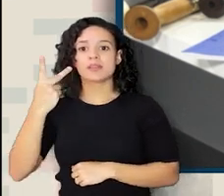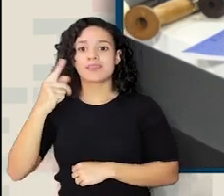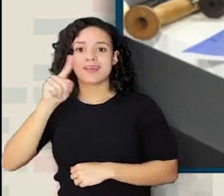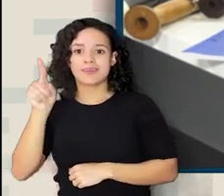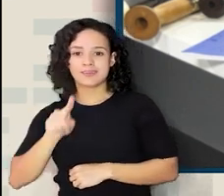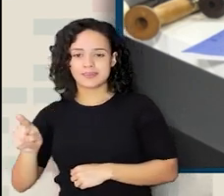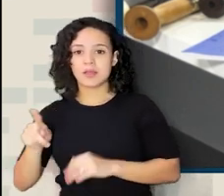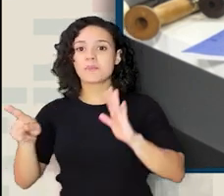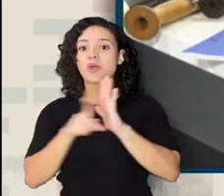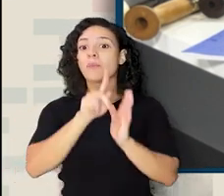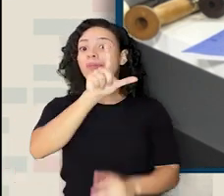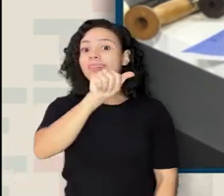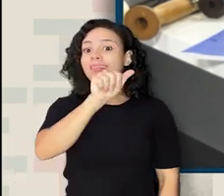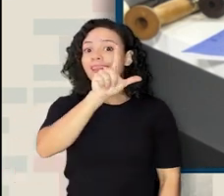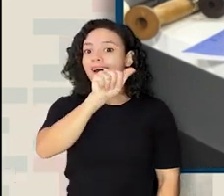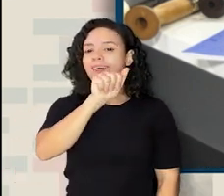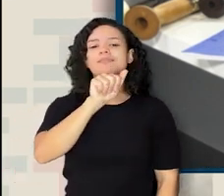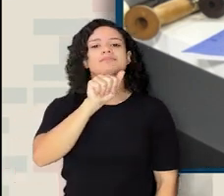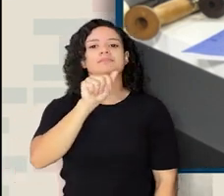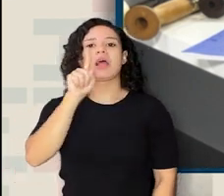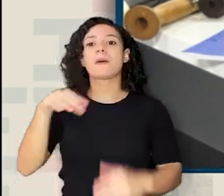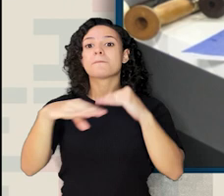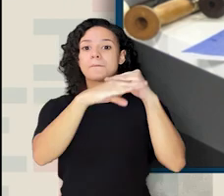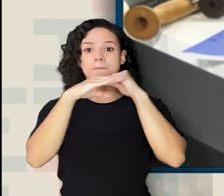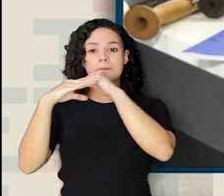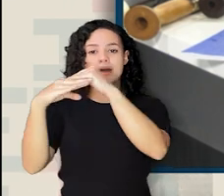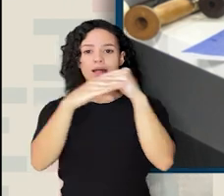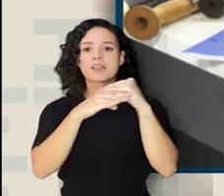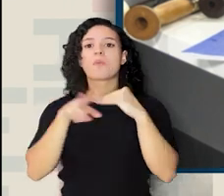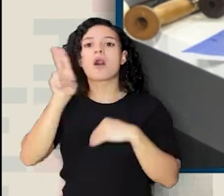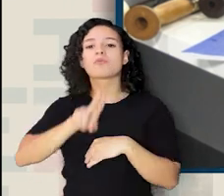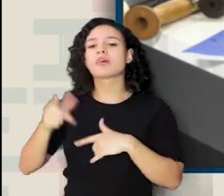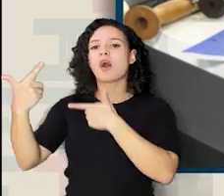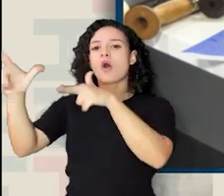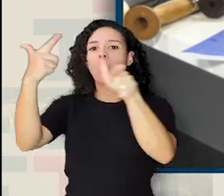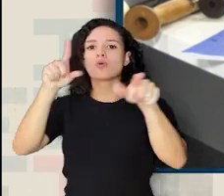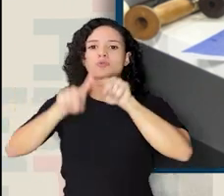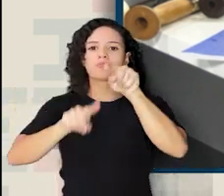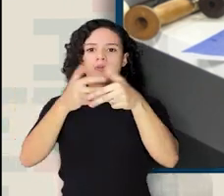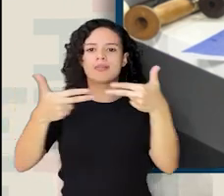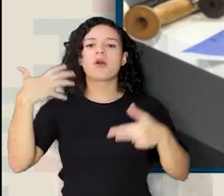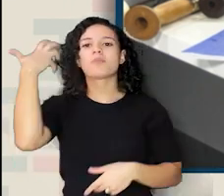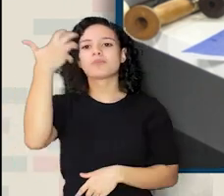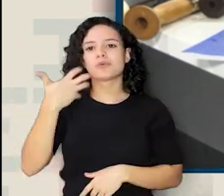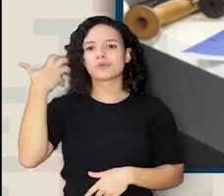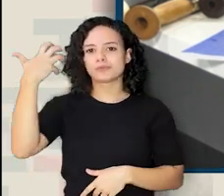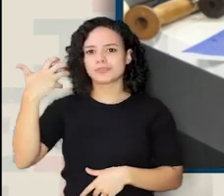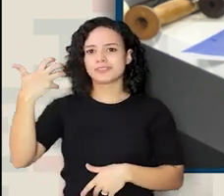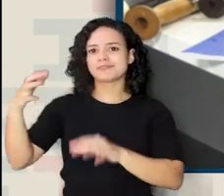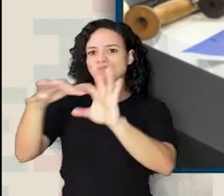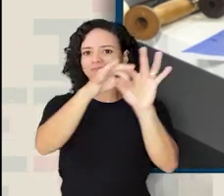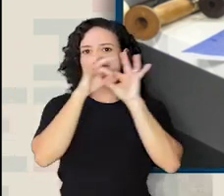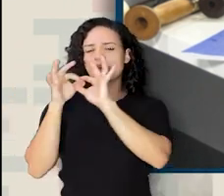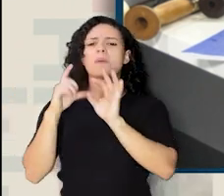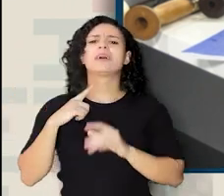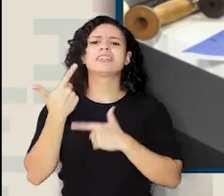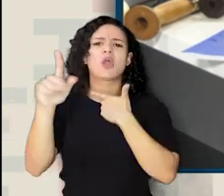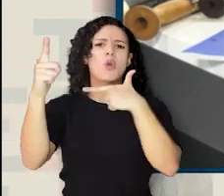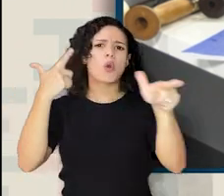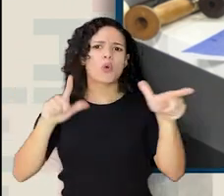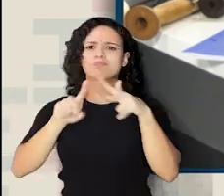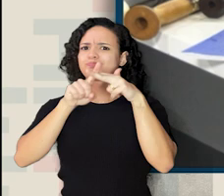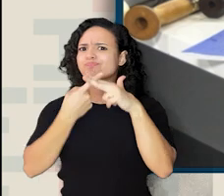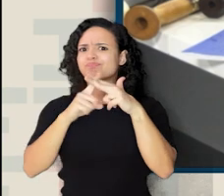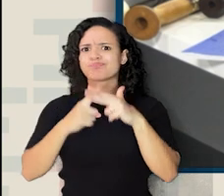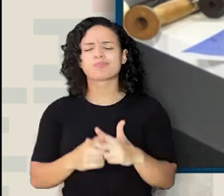Hz, afinação do Lá. Esse é o padrão para você tocar com outros instrumentos, né? Mas